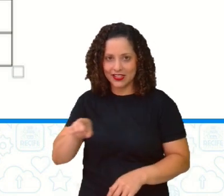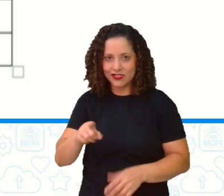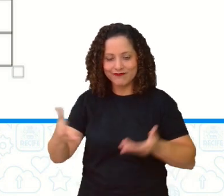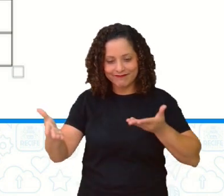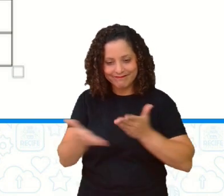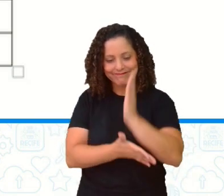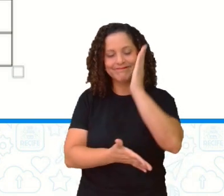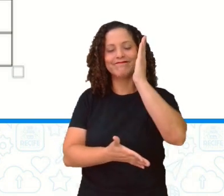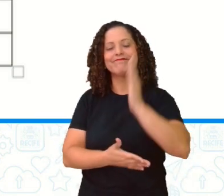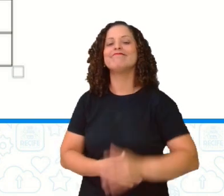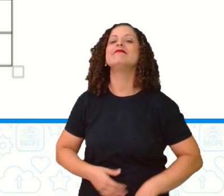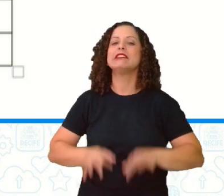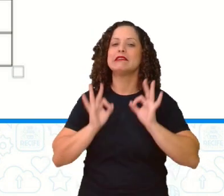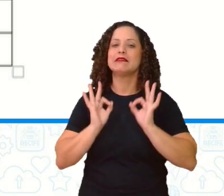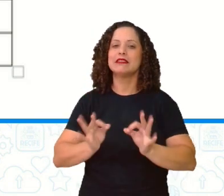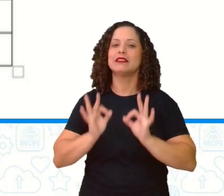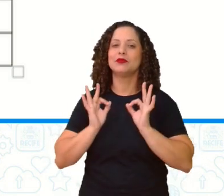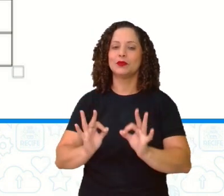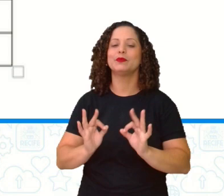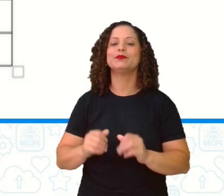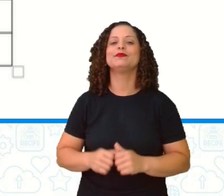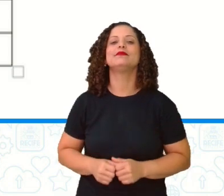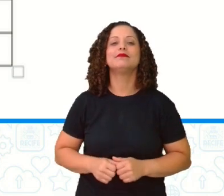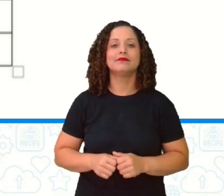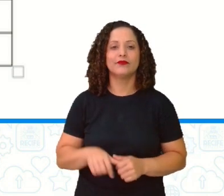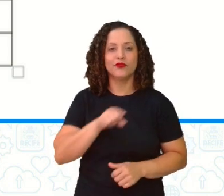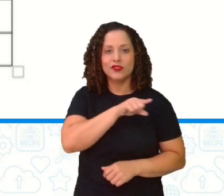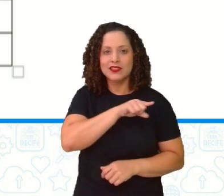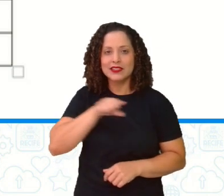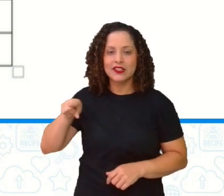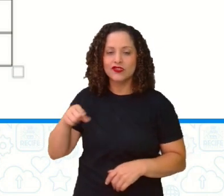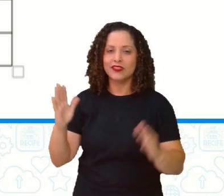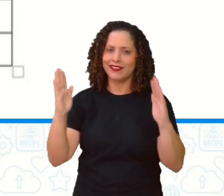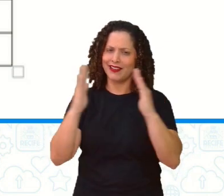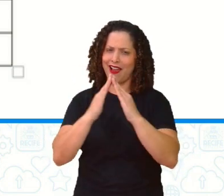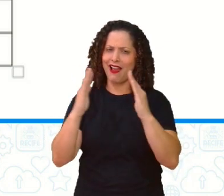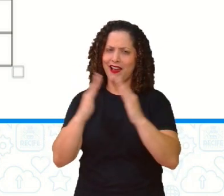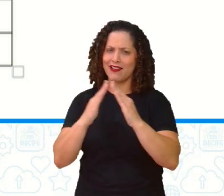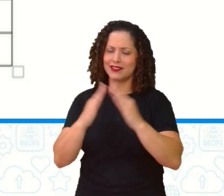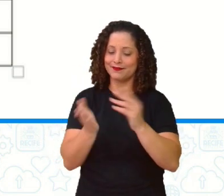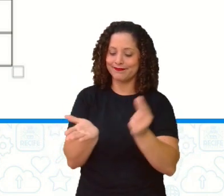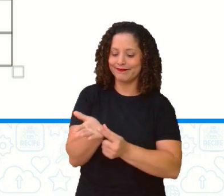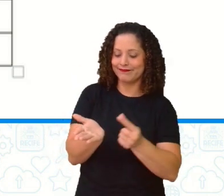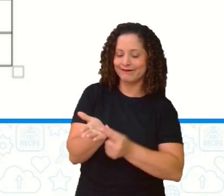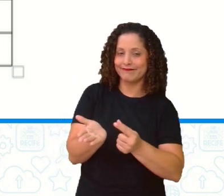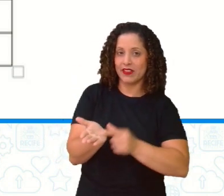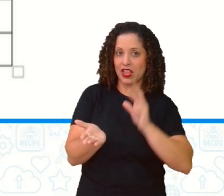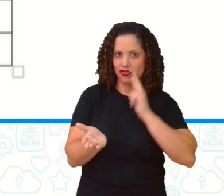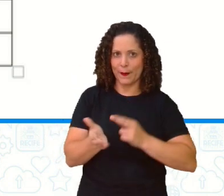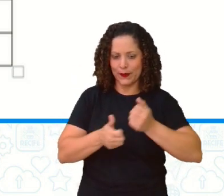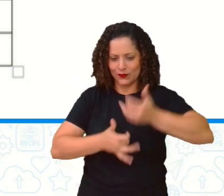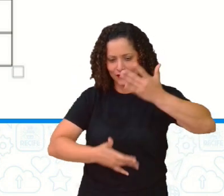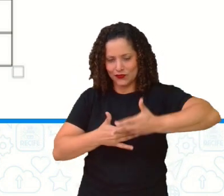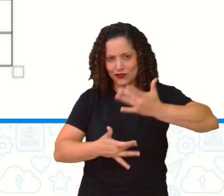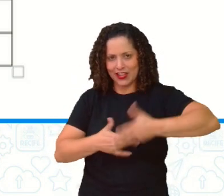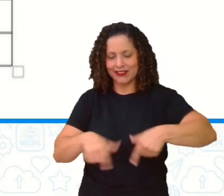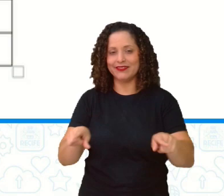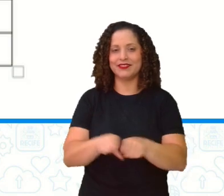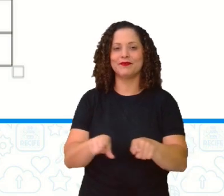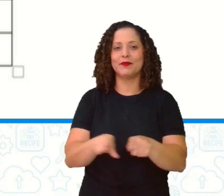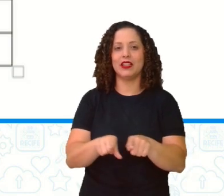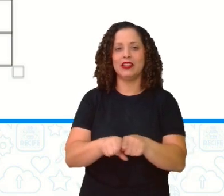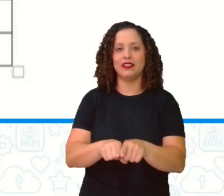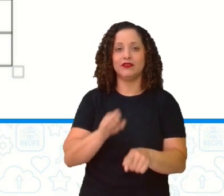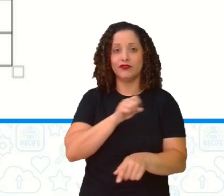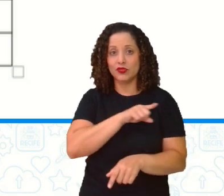na escola, quem está em casa, quem está no aplicativo, quem respondeu lá no chat também. E quem vai